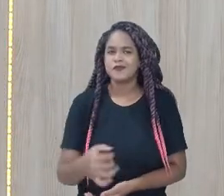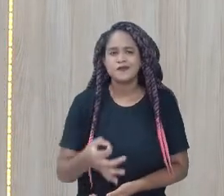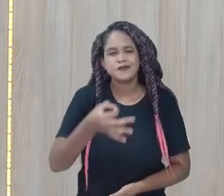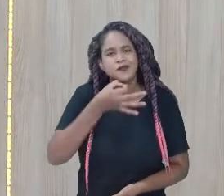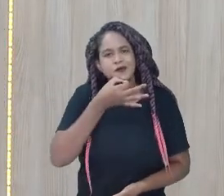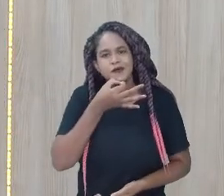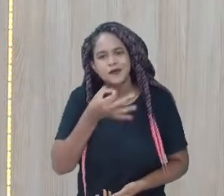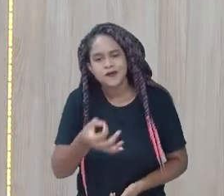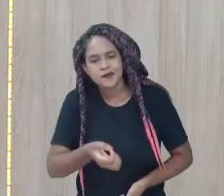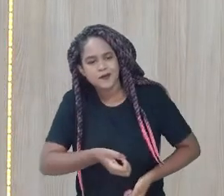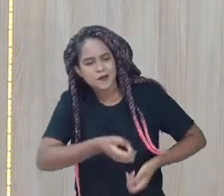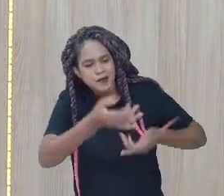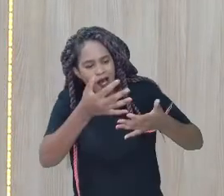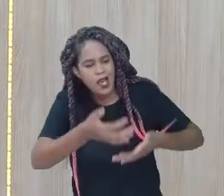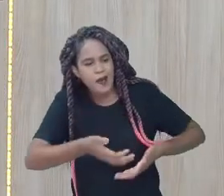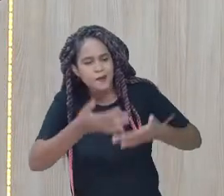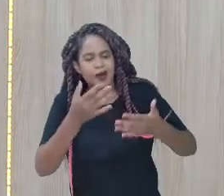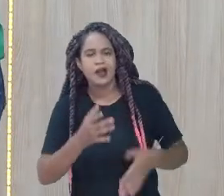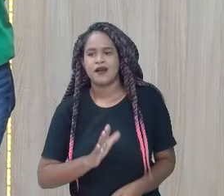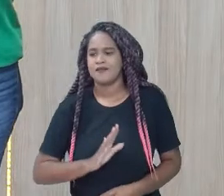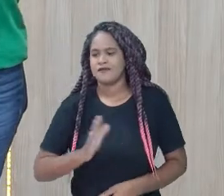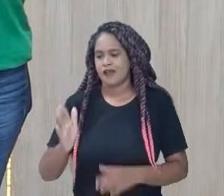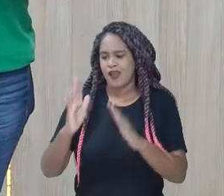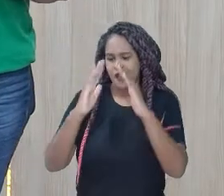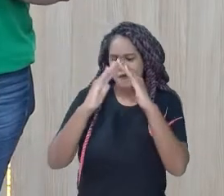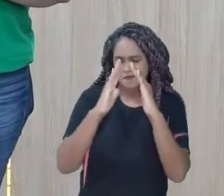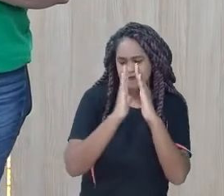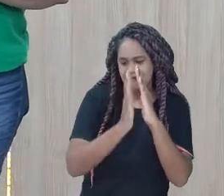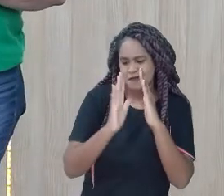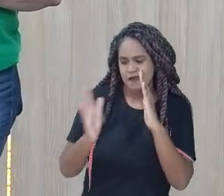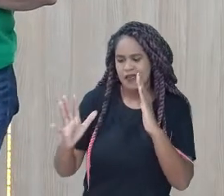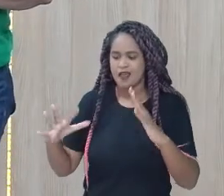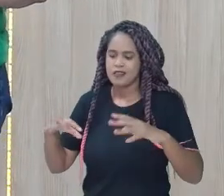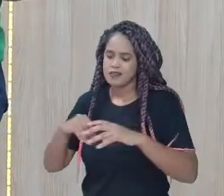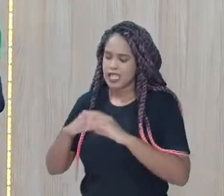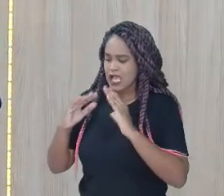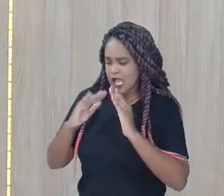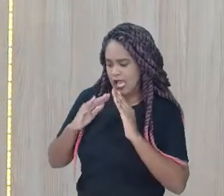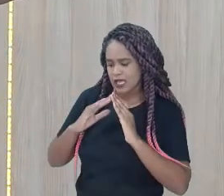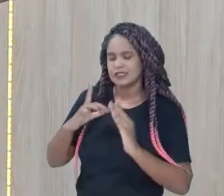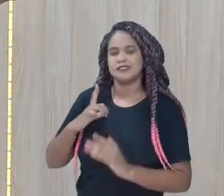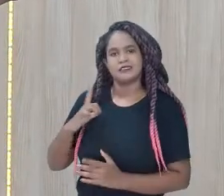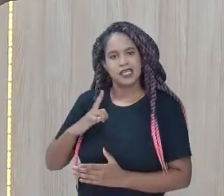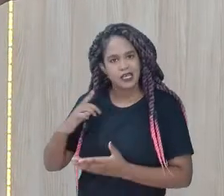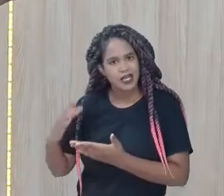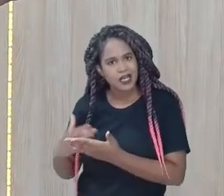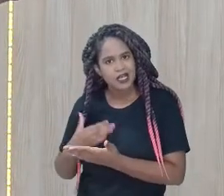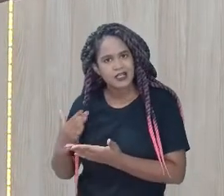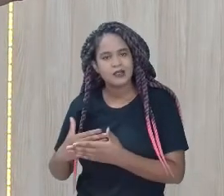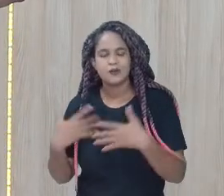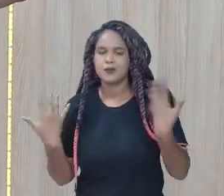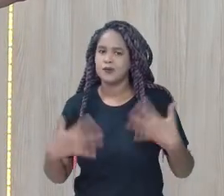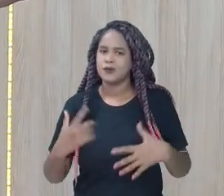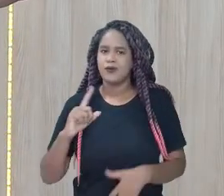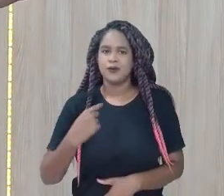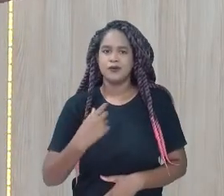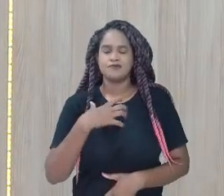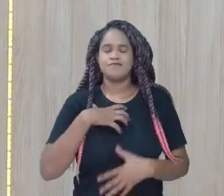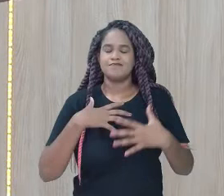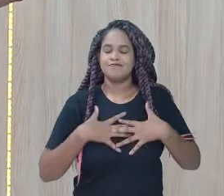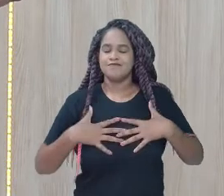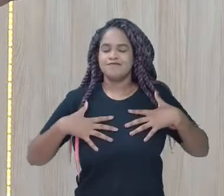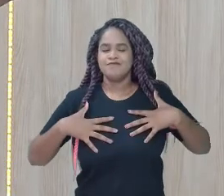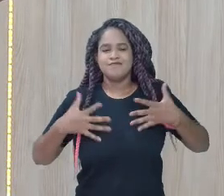a gente que vai na biblioteca, que vocês têm livro em casa. Então, isso para a gente é fantástico, minha gente. Então,